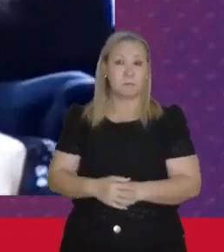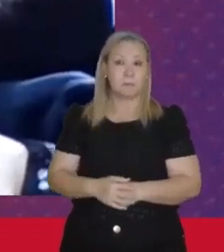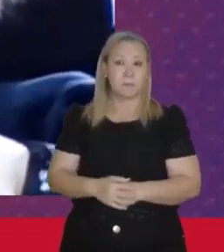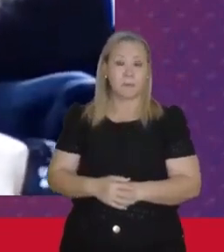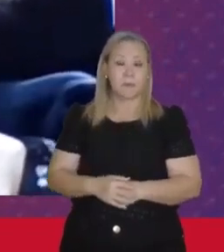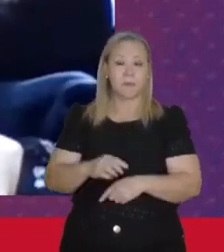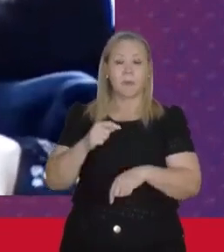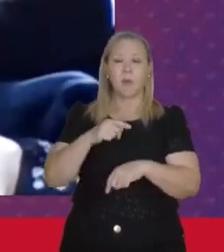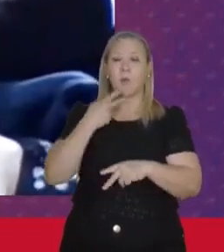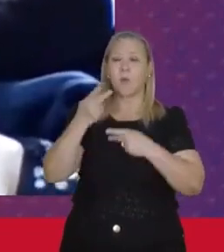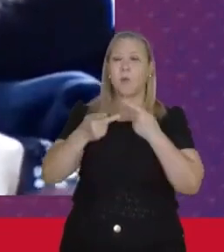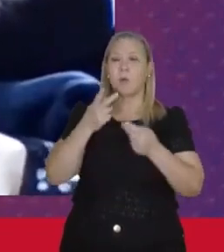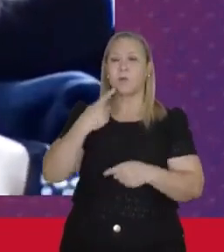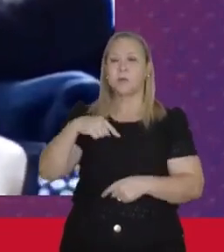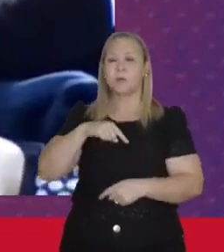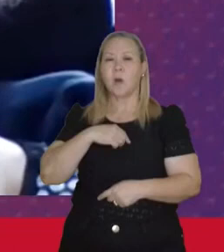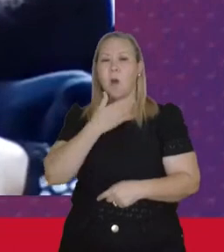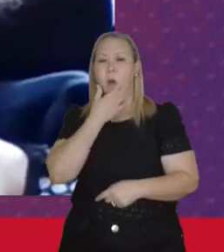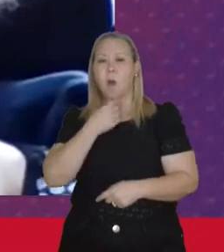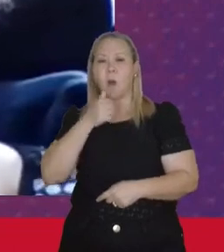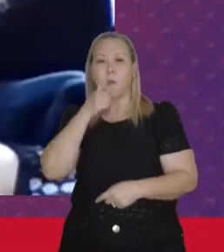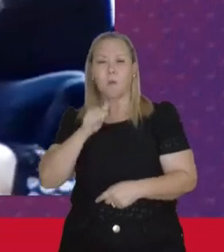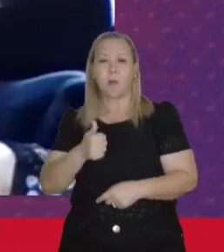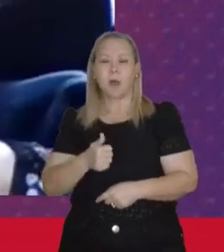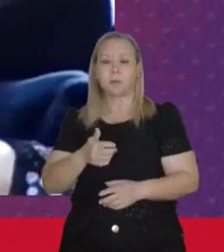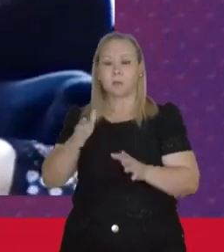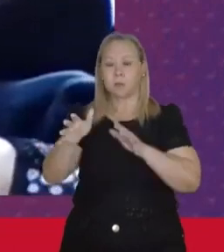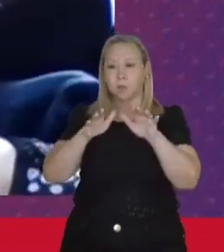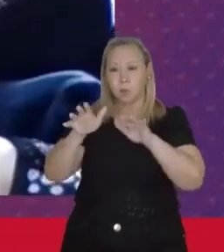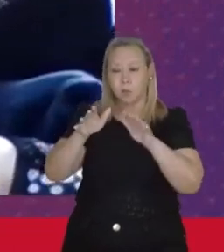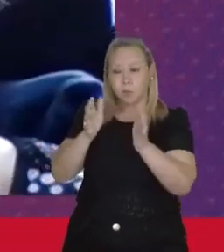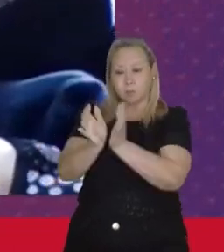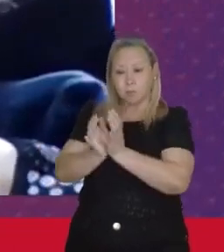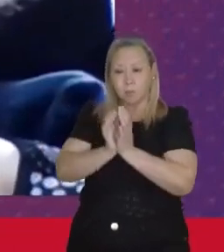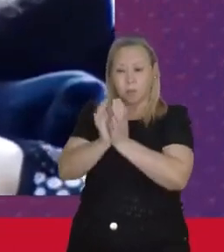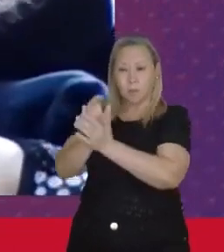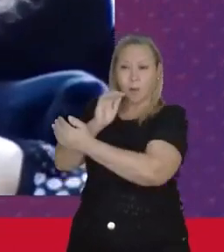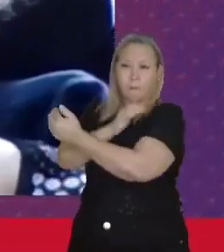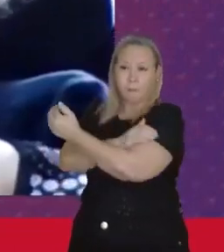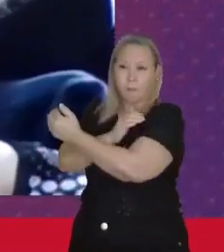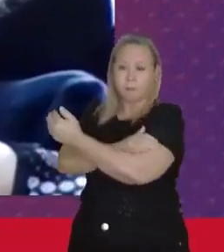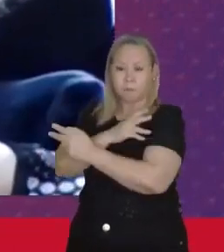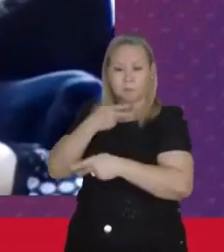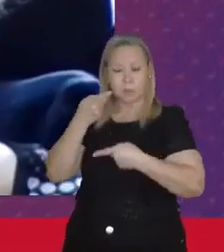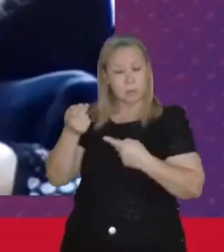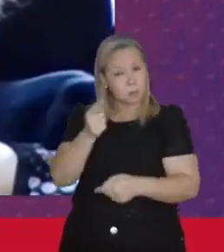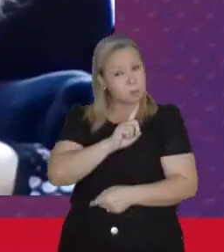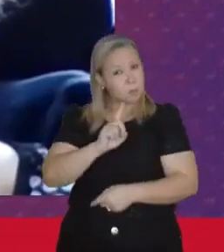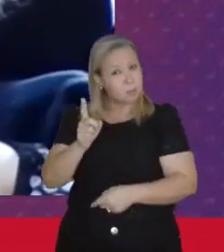Quando eu digo nós, é um movimento de mulheres, é um movimento feminista. Nós dissemos que não.